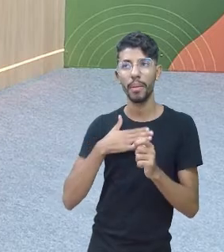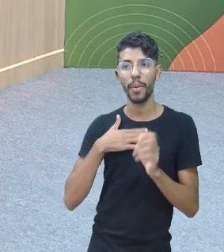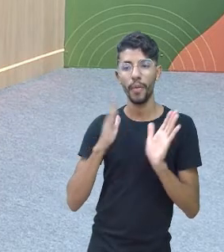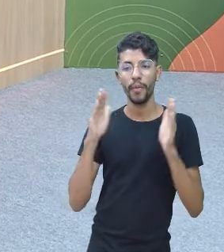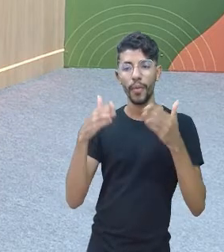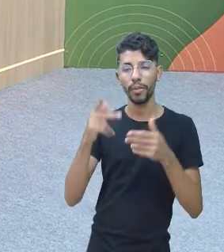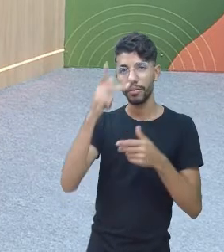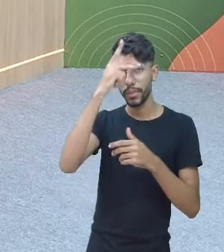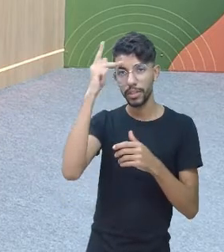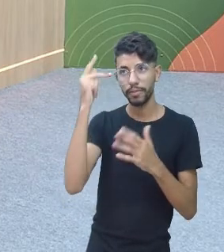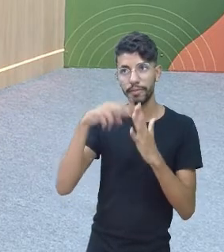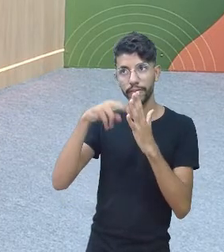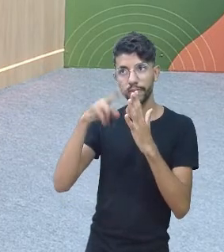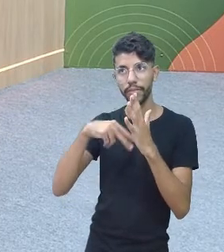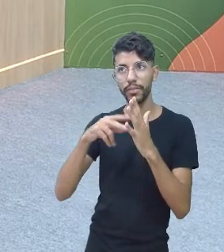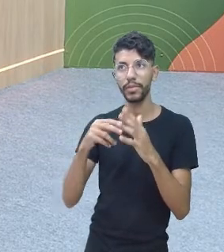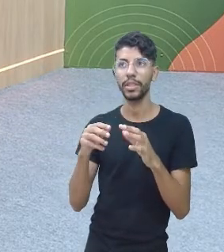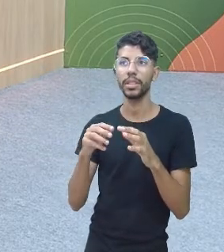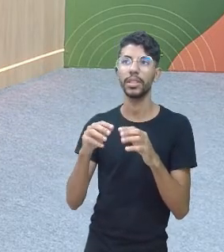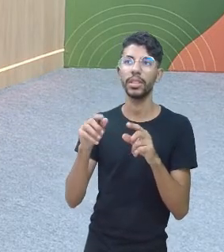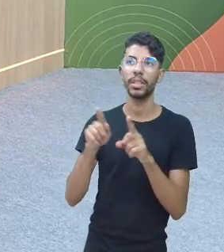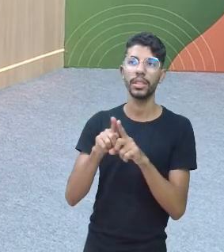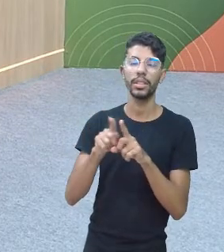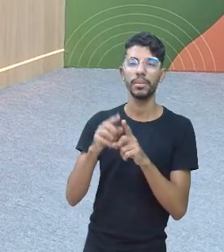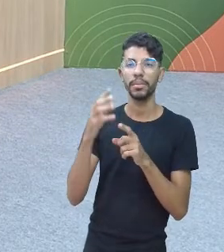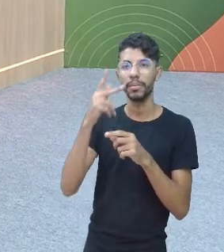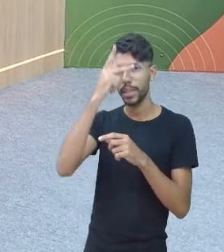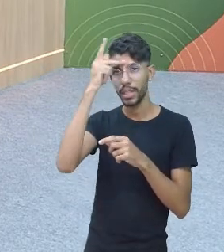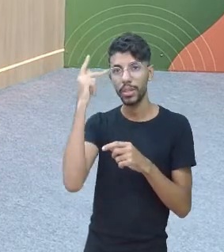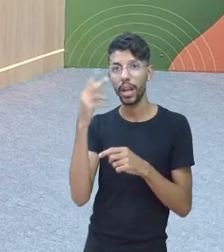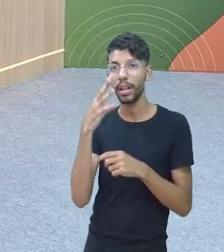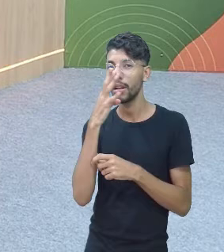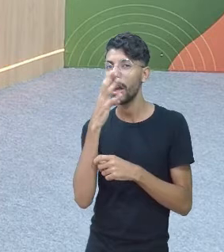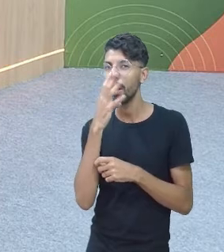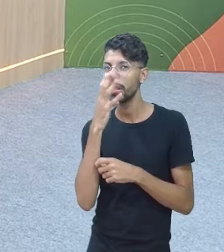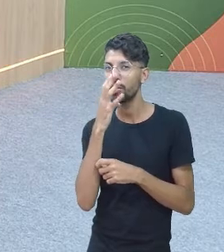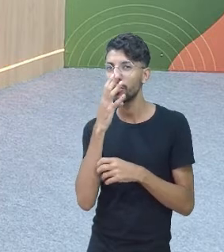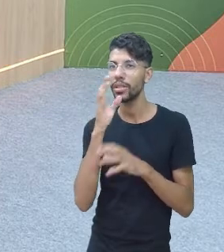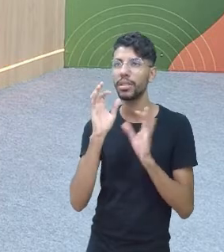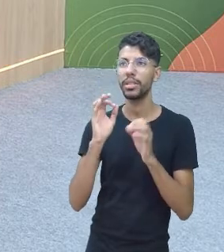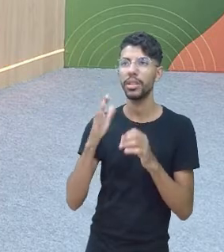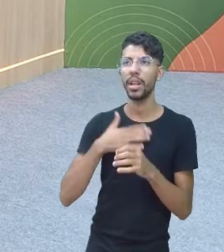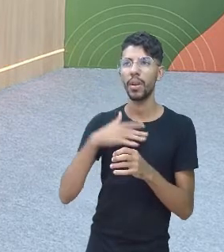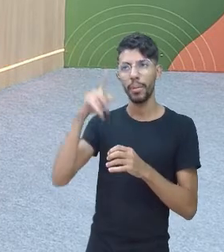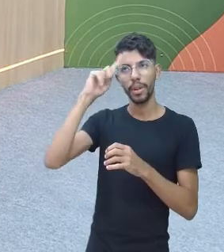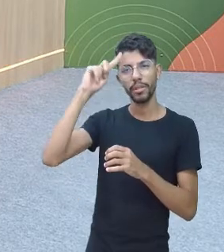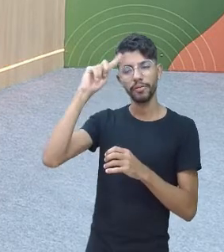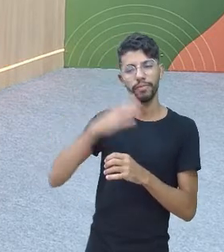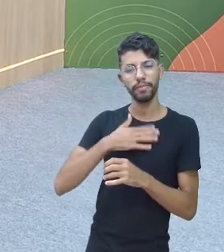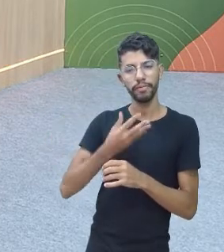na verdade, um público ouvinte, né, o telespectador do meu dia a dia, da minha